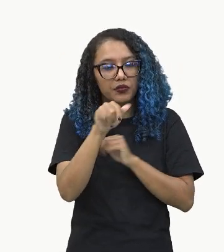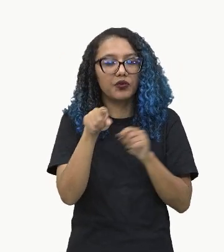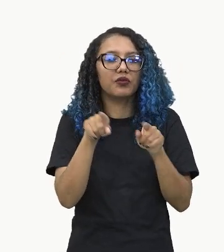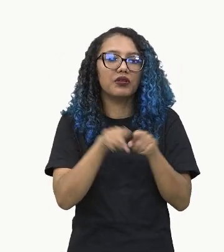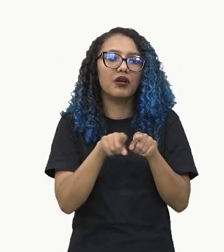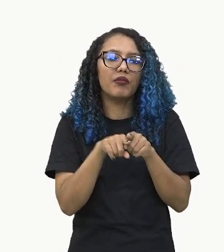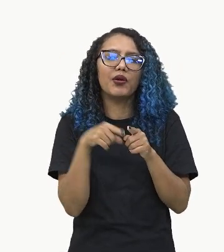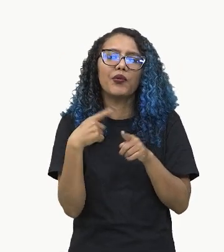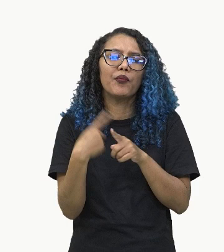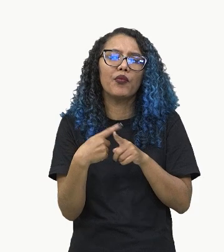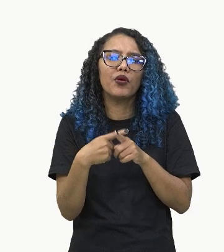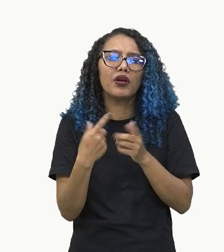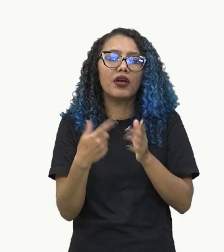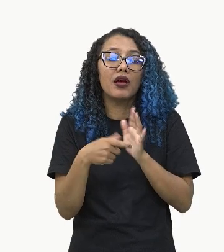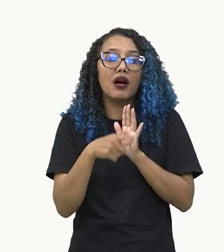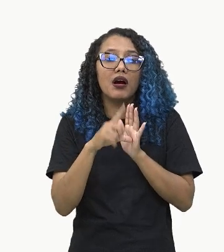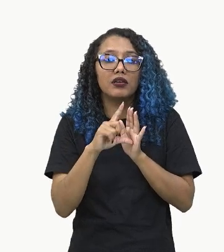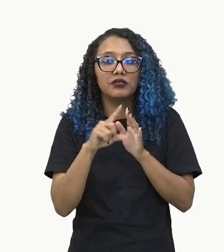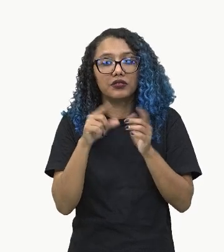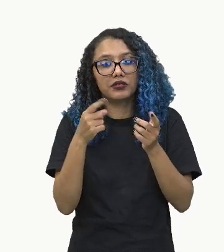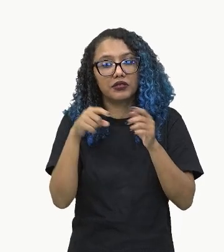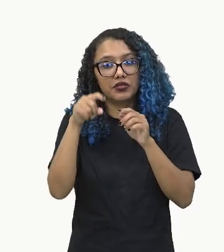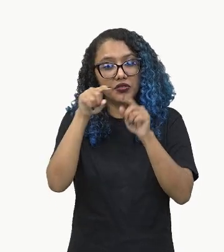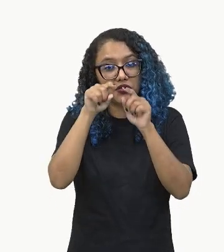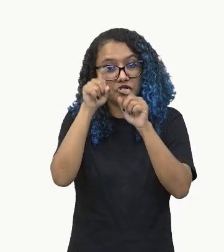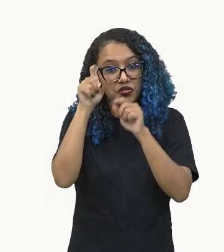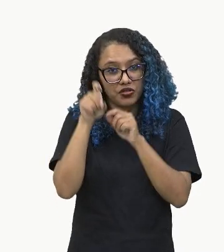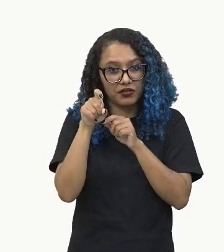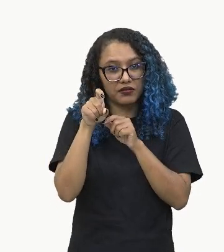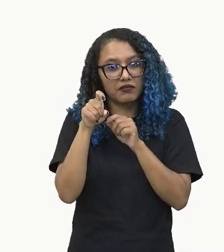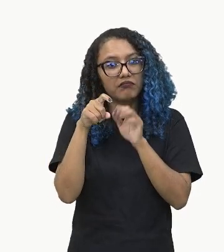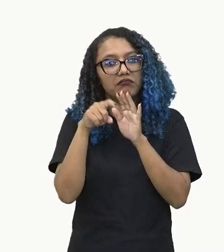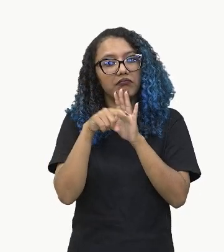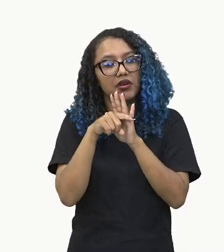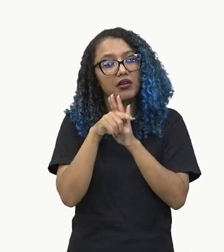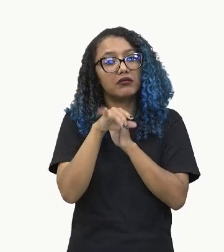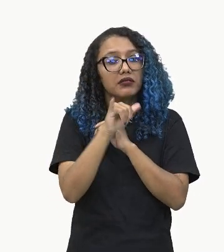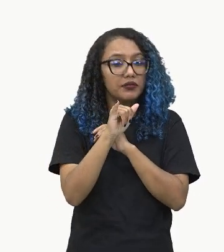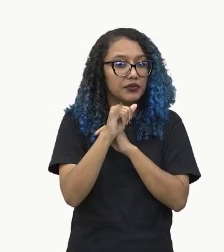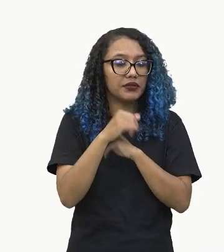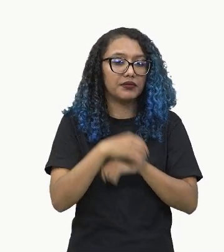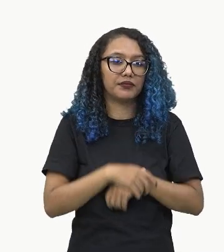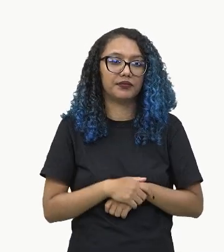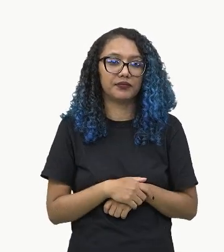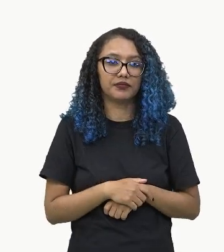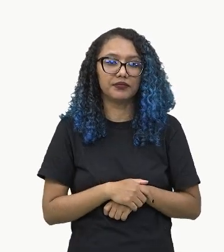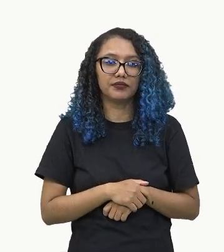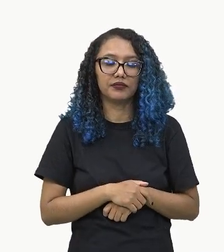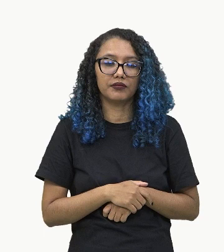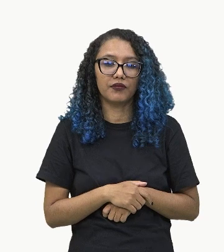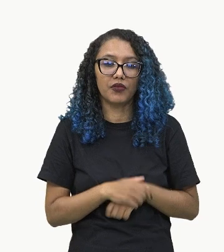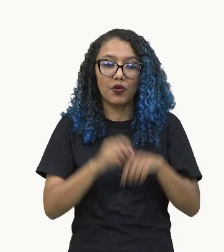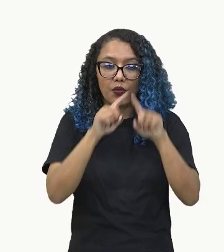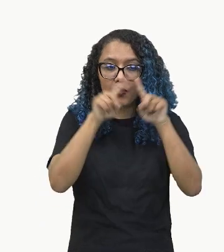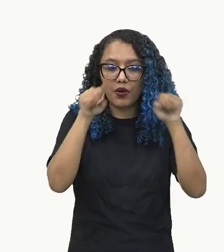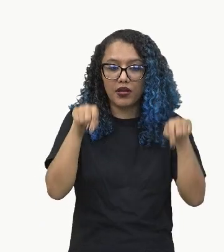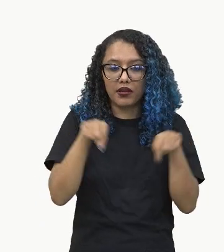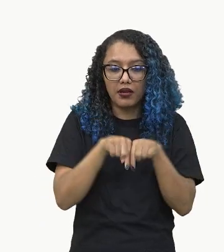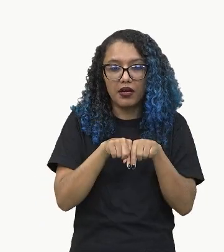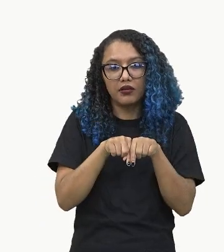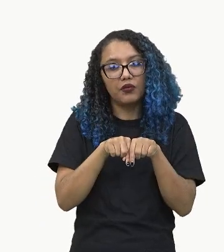quê? Porque ele era x menos o y,